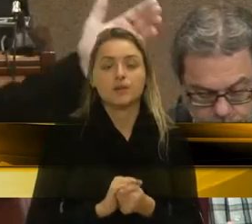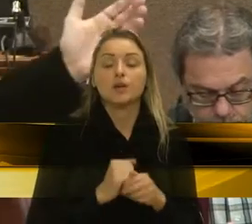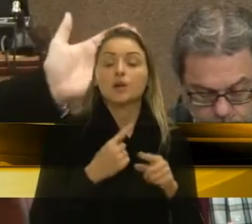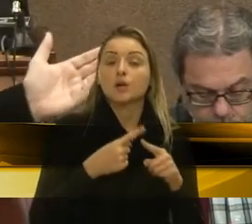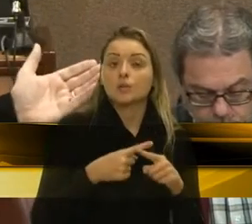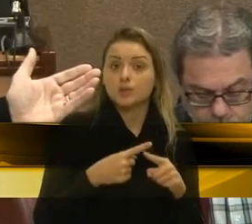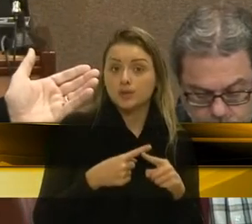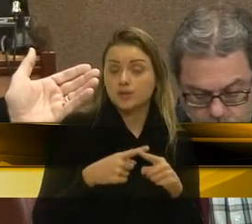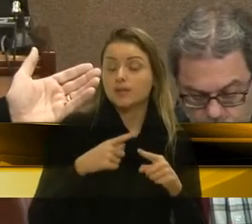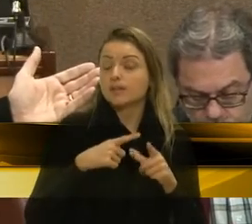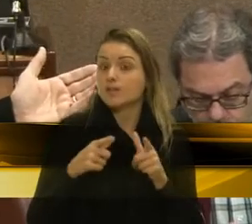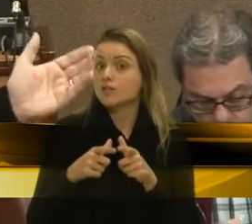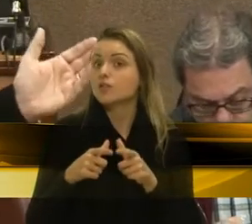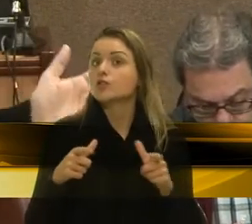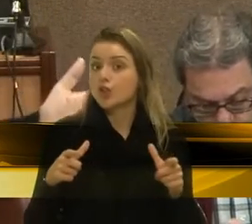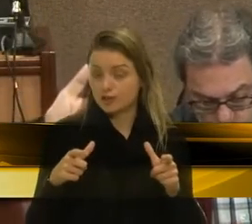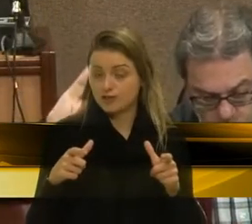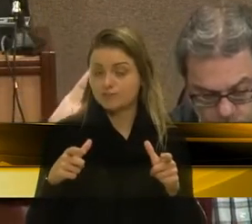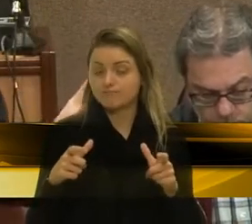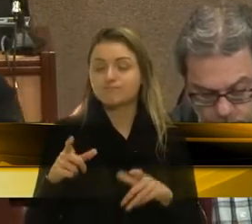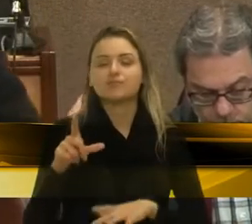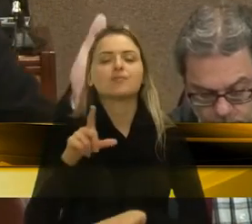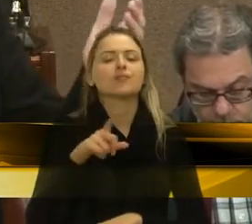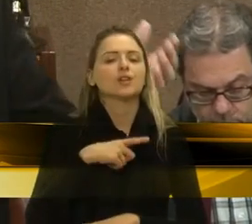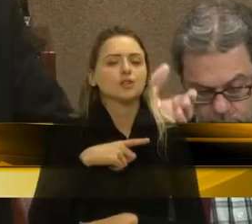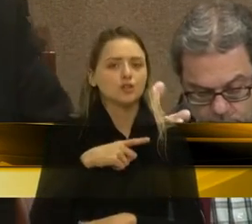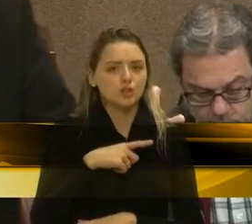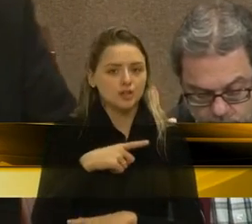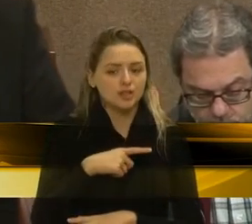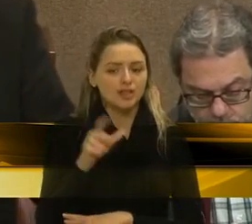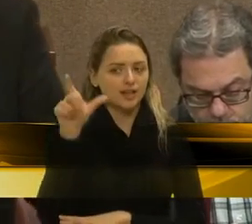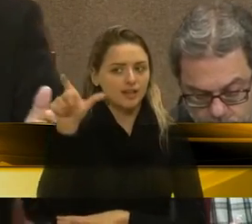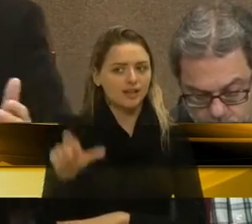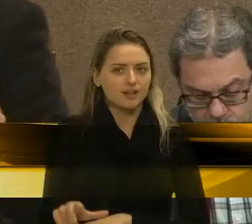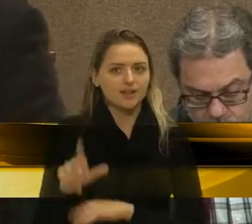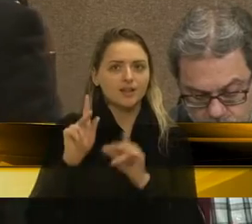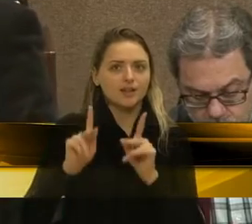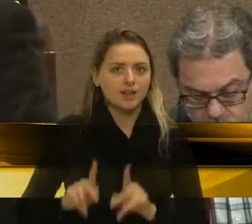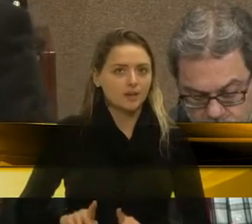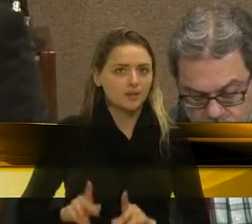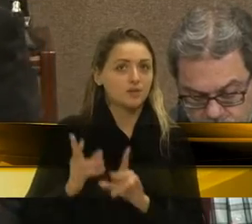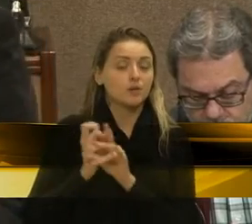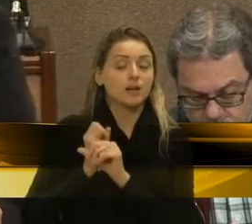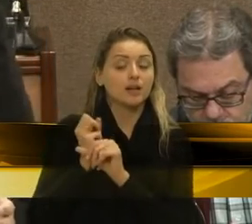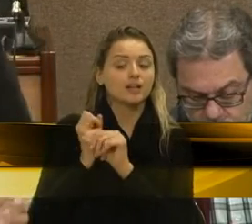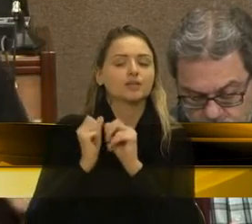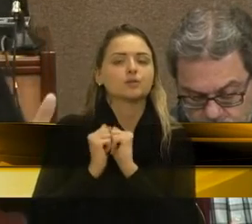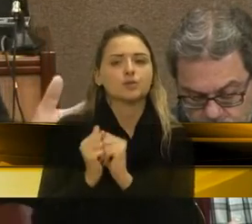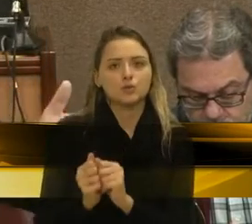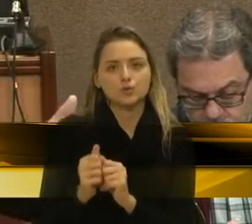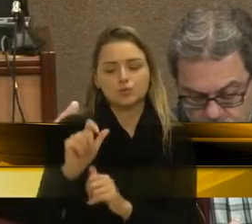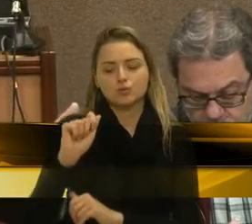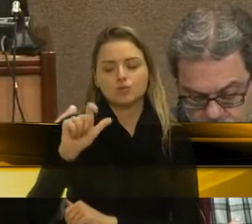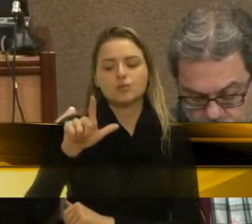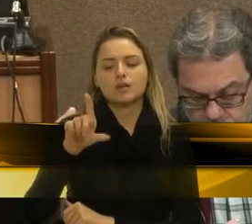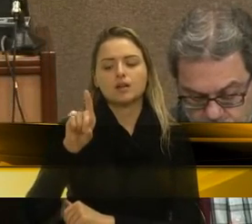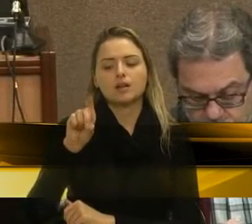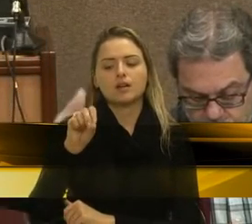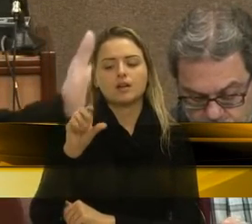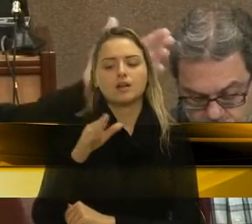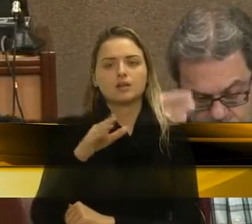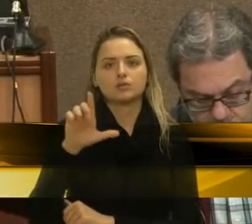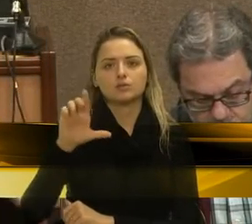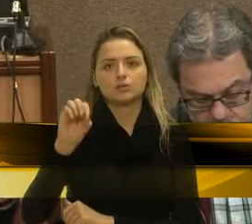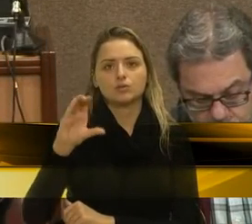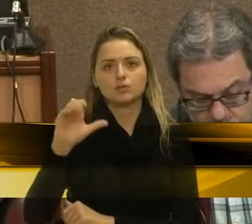tivemos a sorte de termos essa pessoa por um bom período entre nós, Aldo Locatelli,